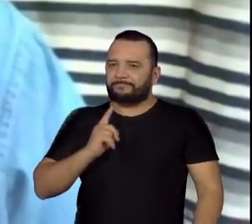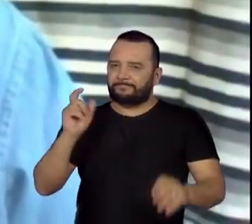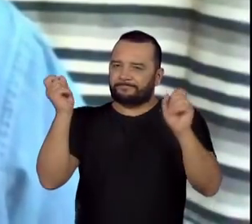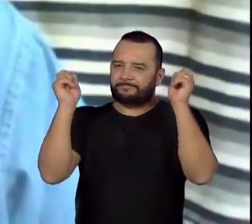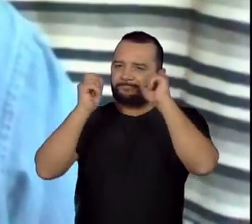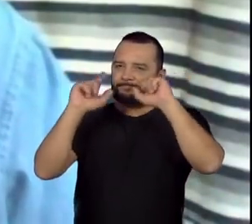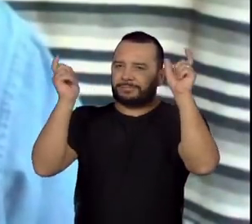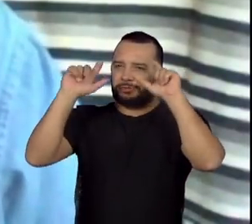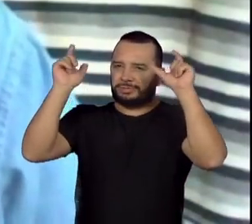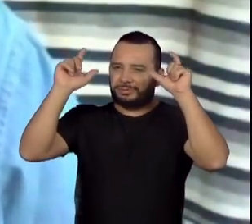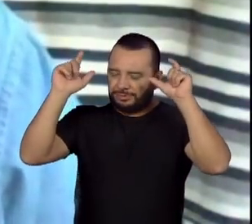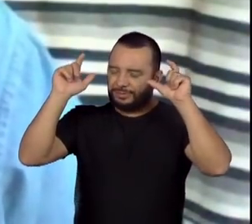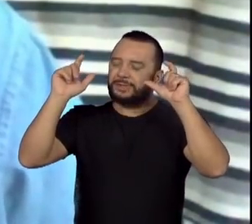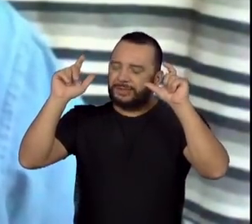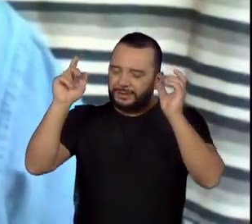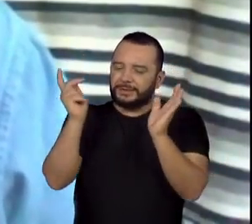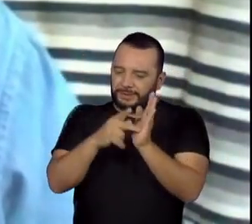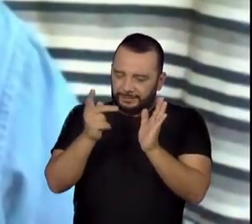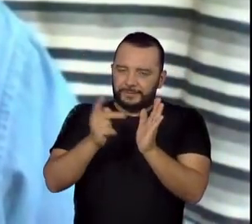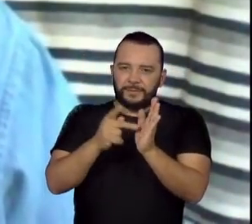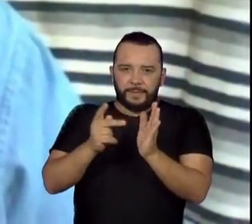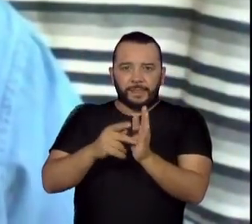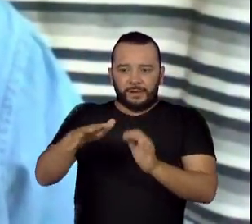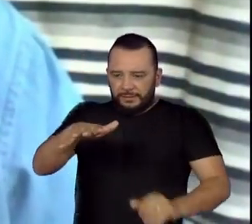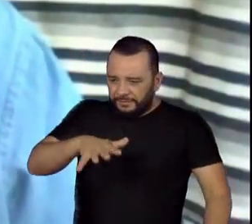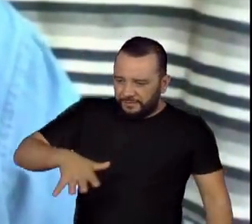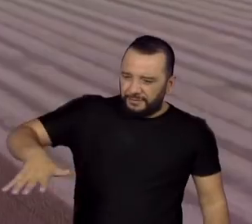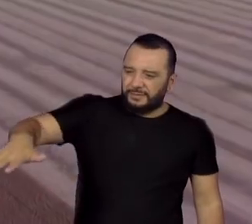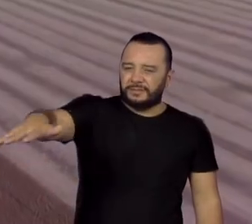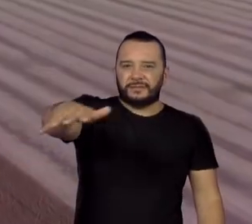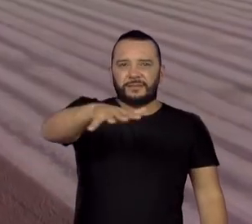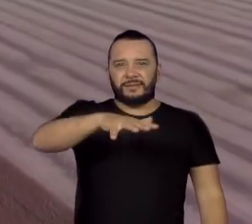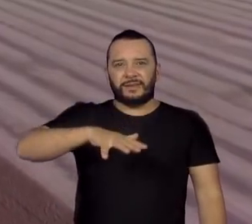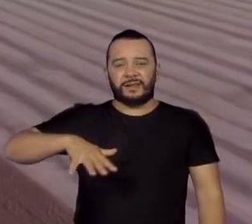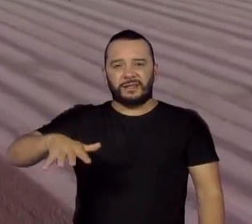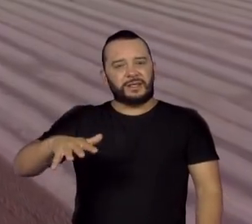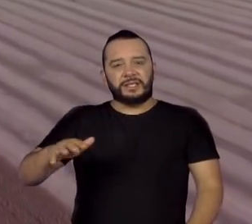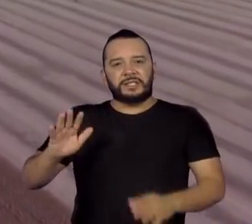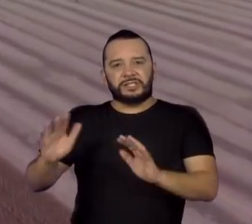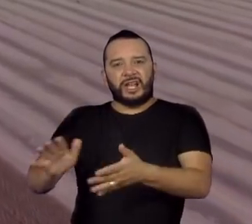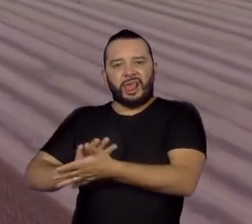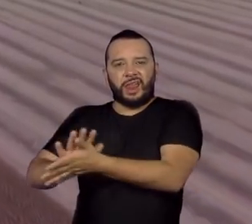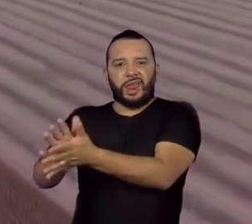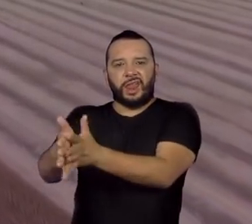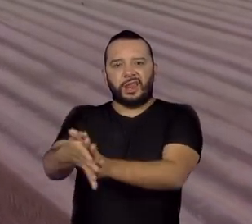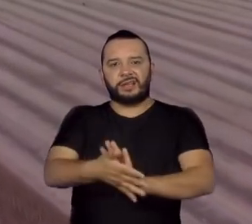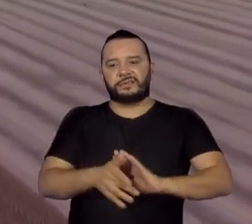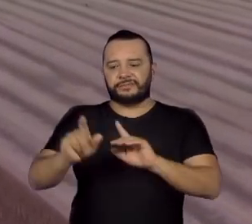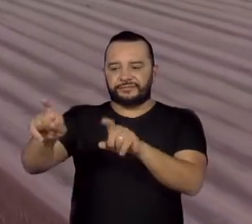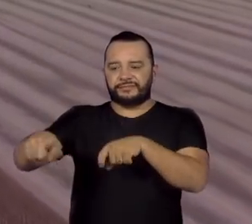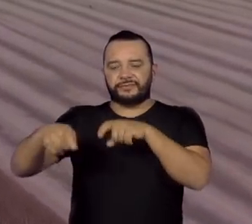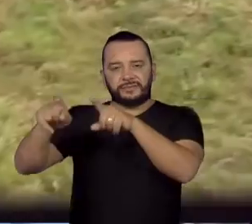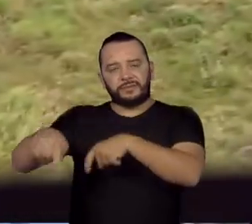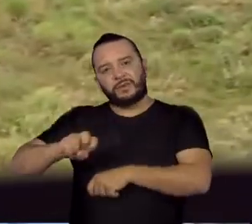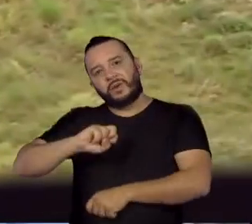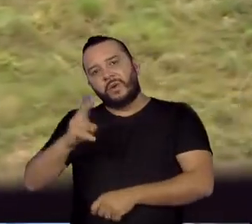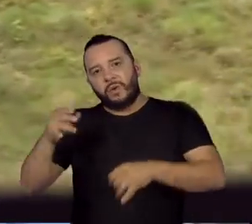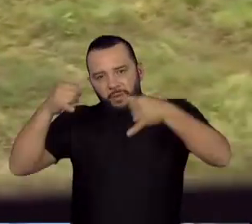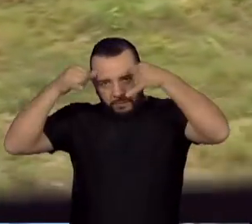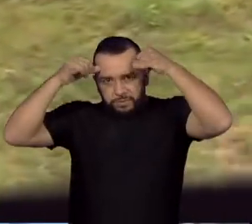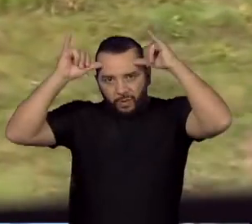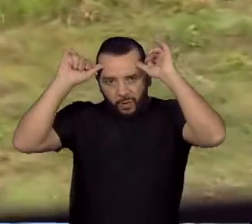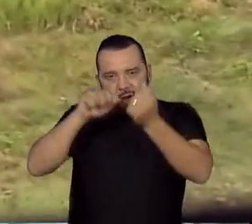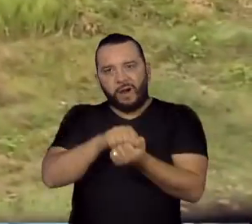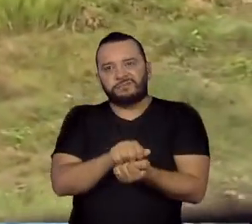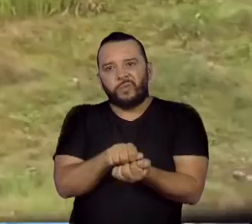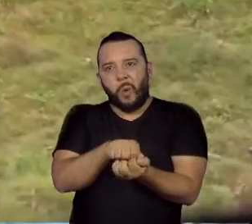de ambientes terrestres que já foram convertidos em áreas agrícolas ou áreas para pastagem ou para outros